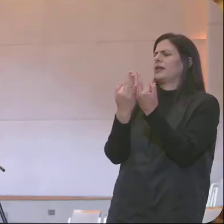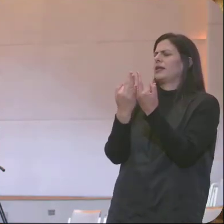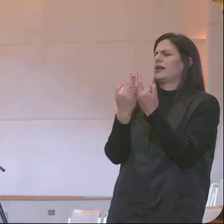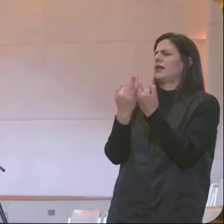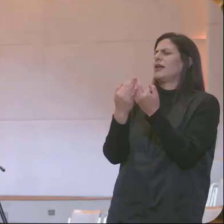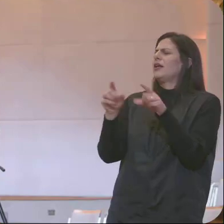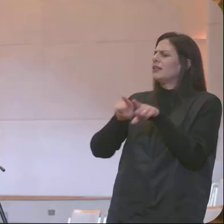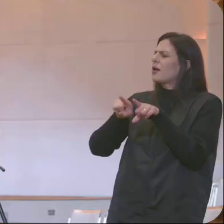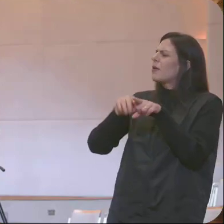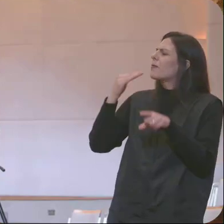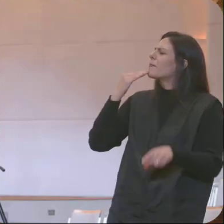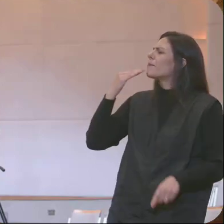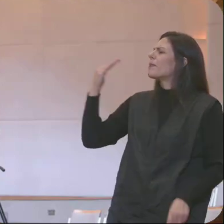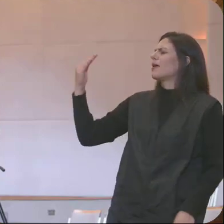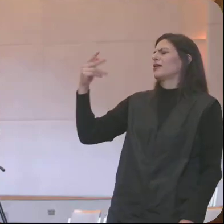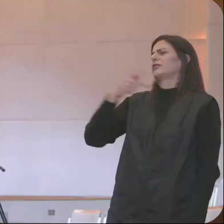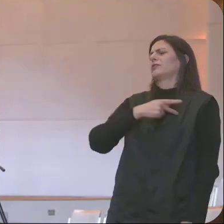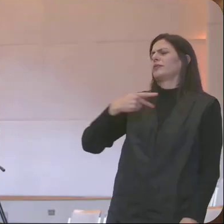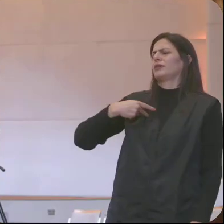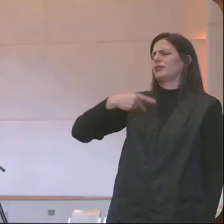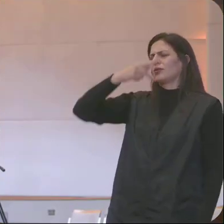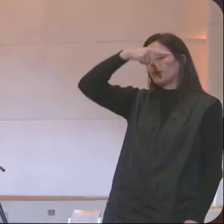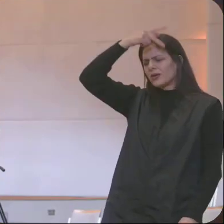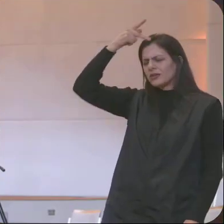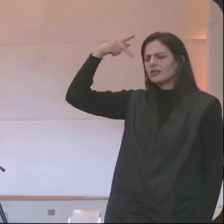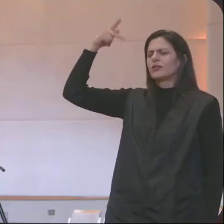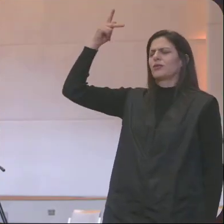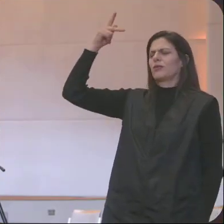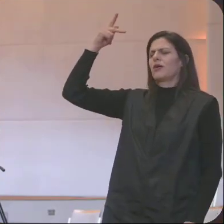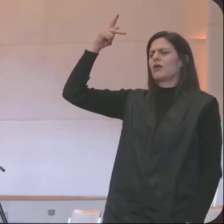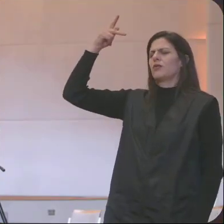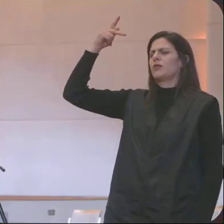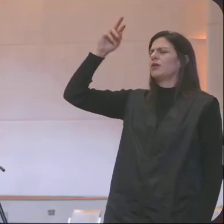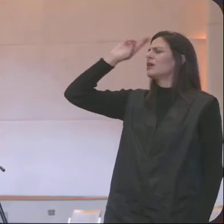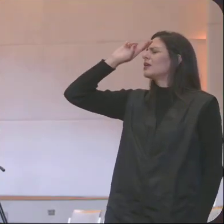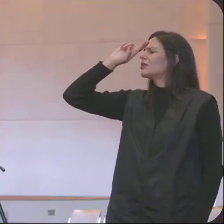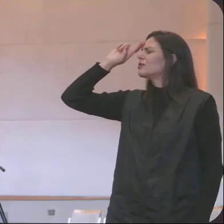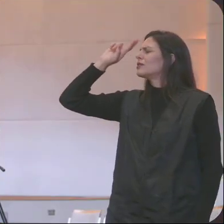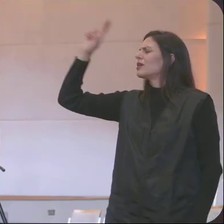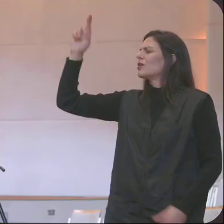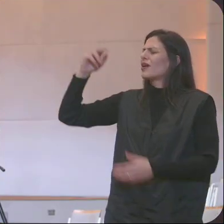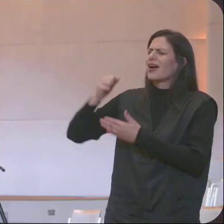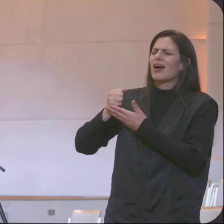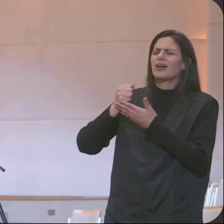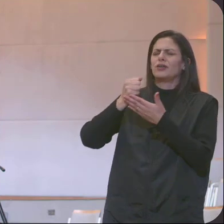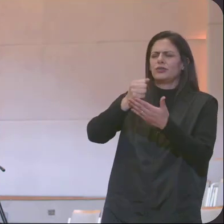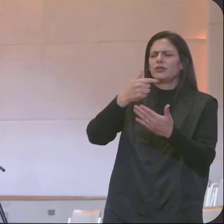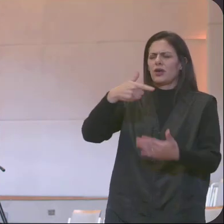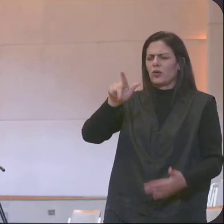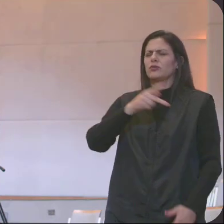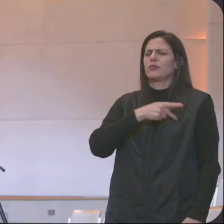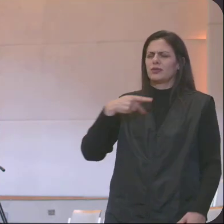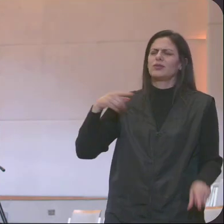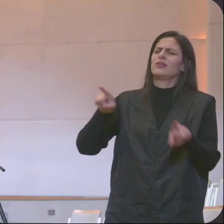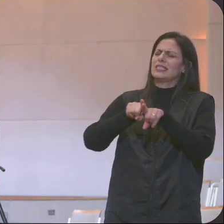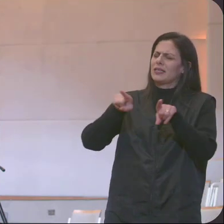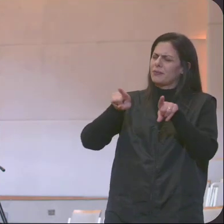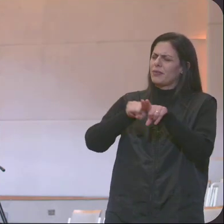e por todos os outros pastores. Que o Senhor esteja conduzindo, Senhor, em seus ministérios, em seus trabalhos.